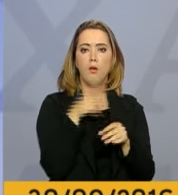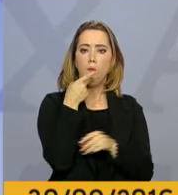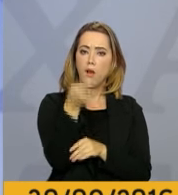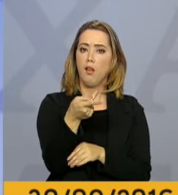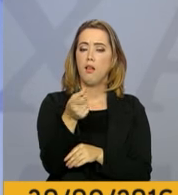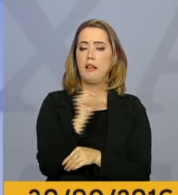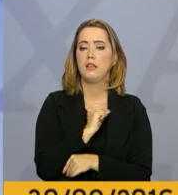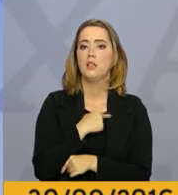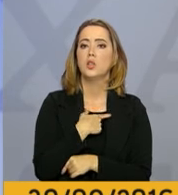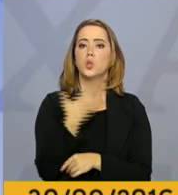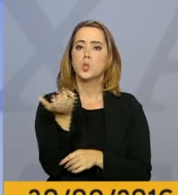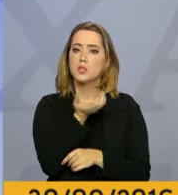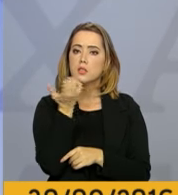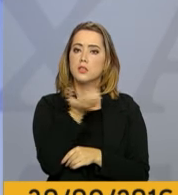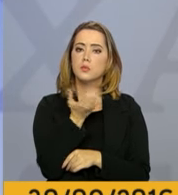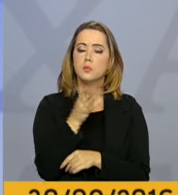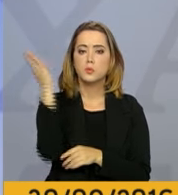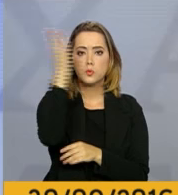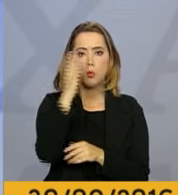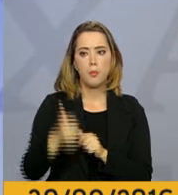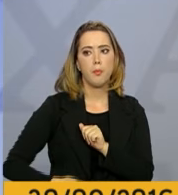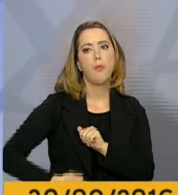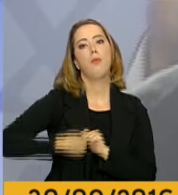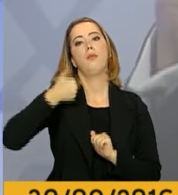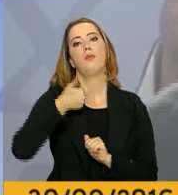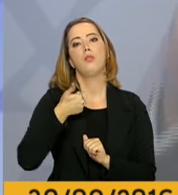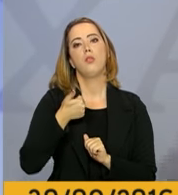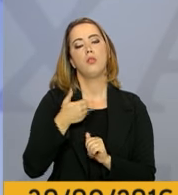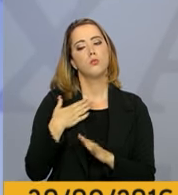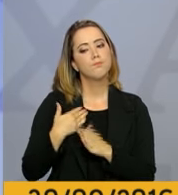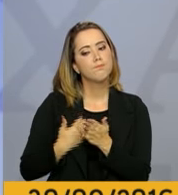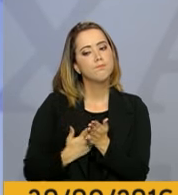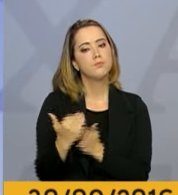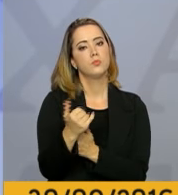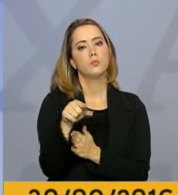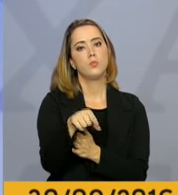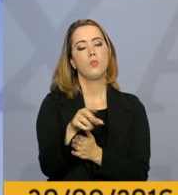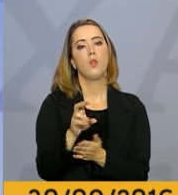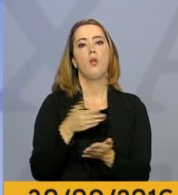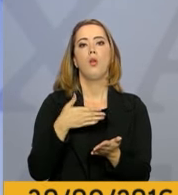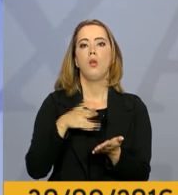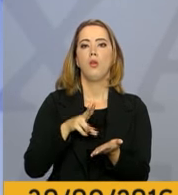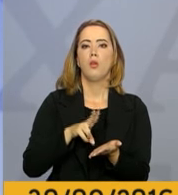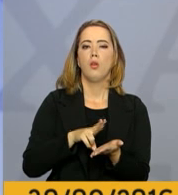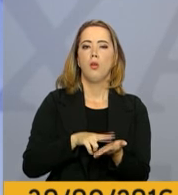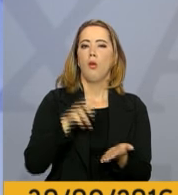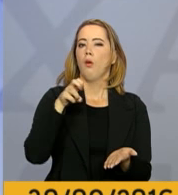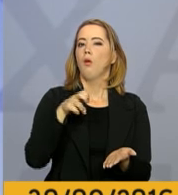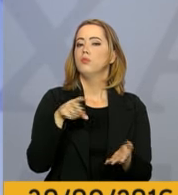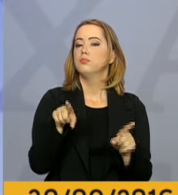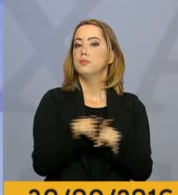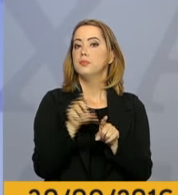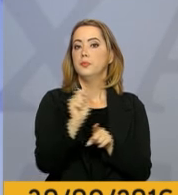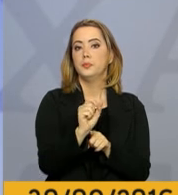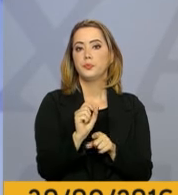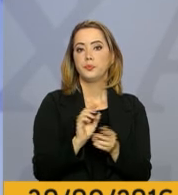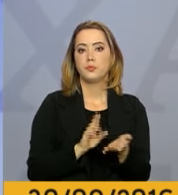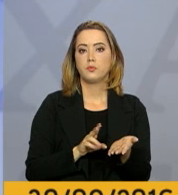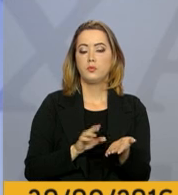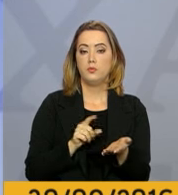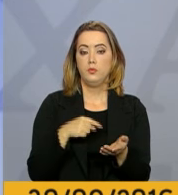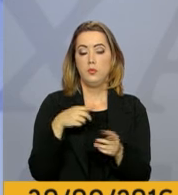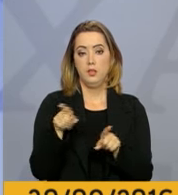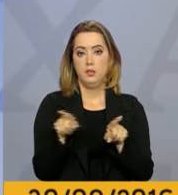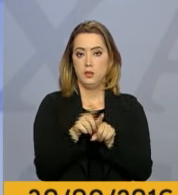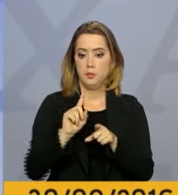queremos que o Brasil dê certo. É por isso que eu conto que foi votado na madrugada. E com a revisão também, eu volto a